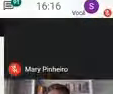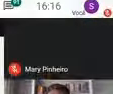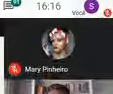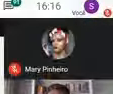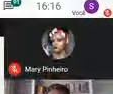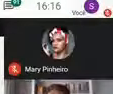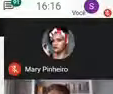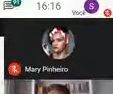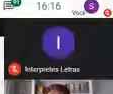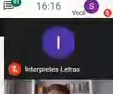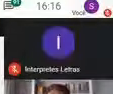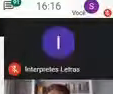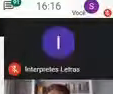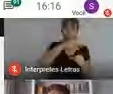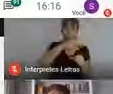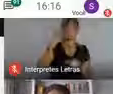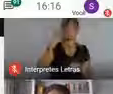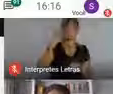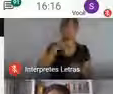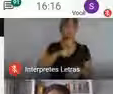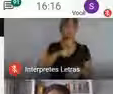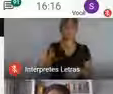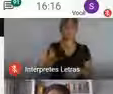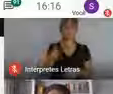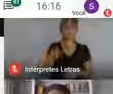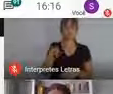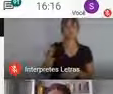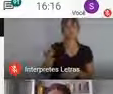Amazônia, e contamos com o professor da casa,